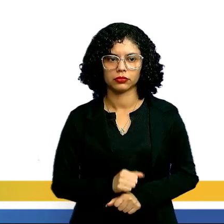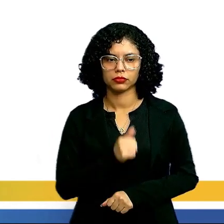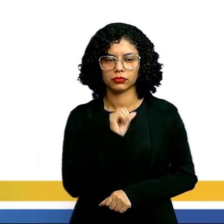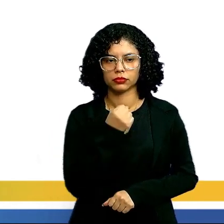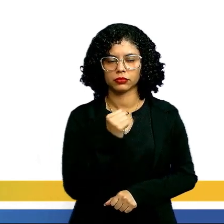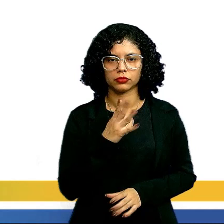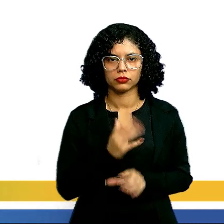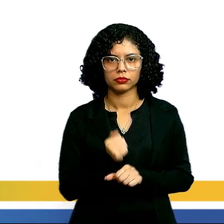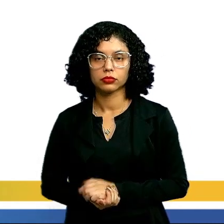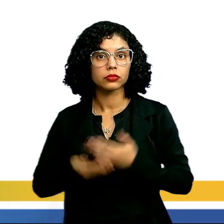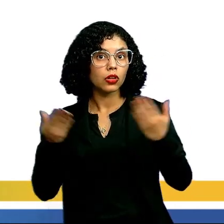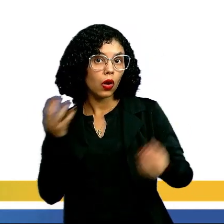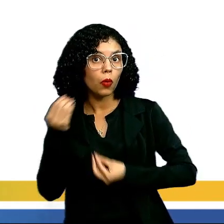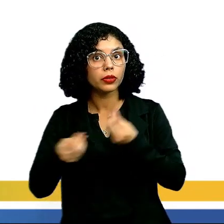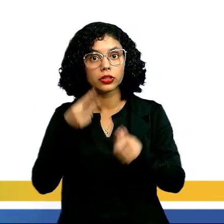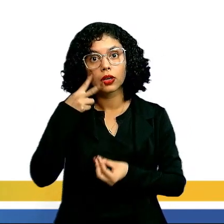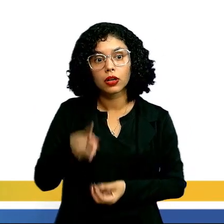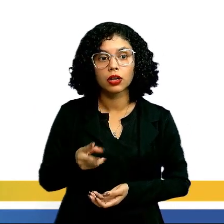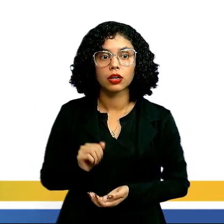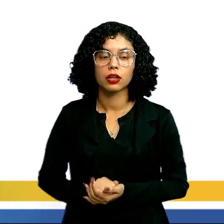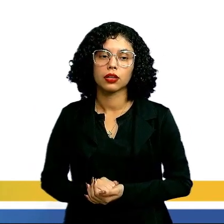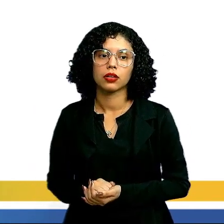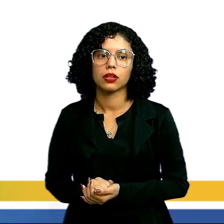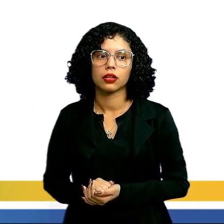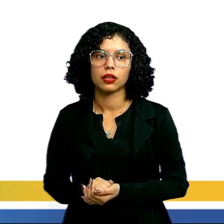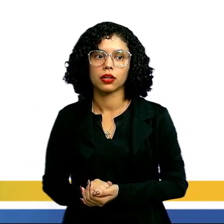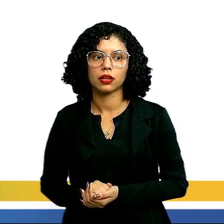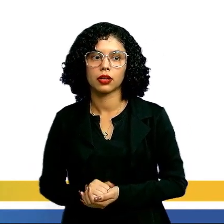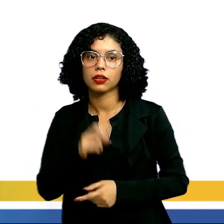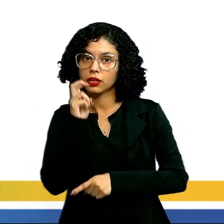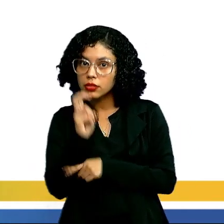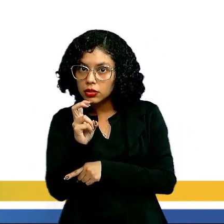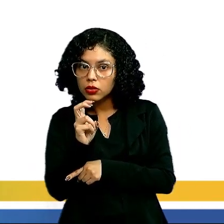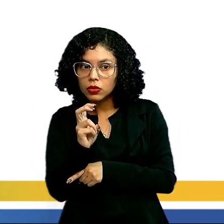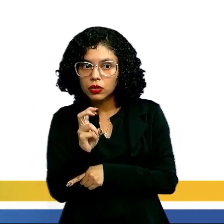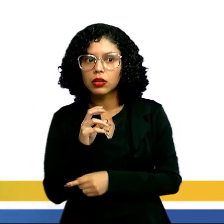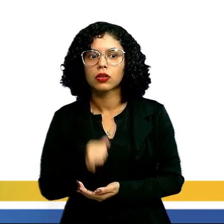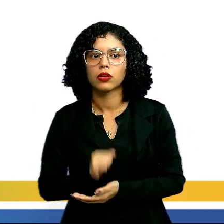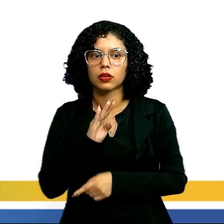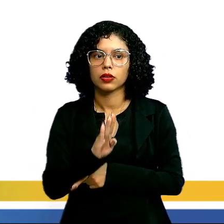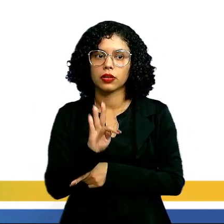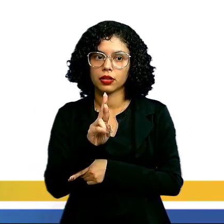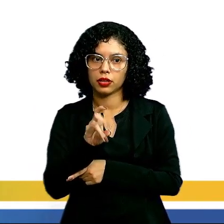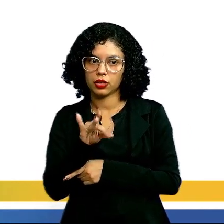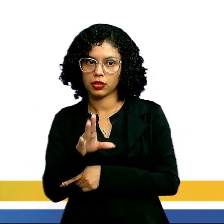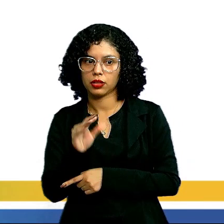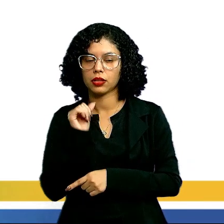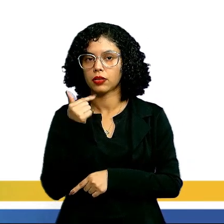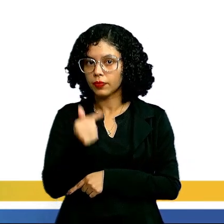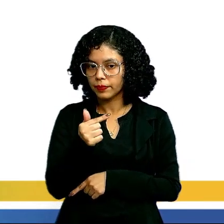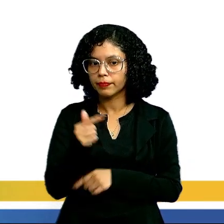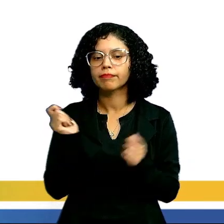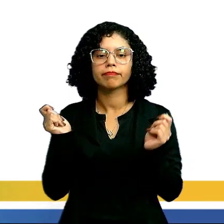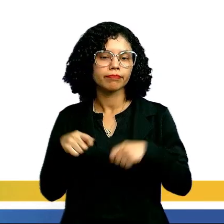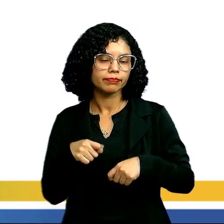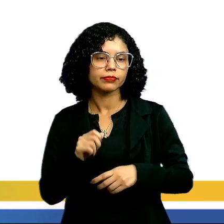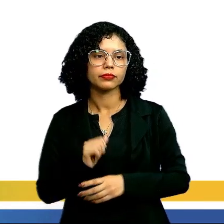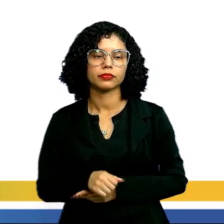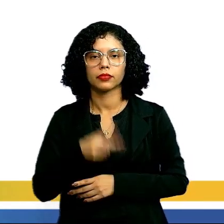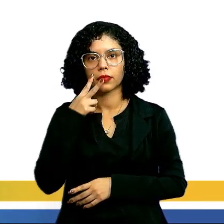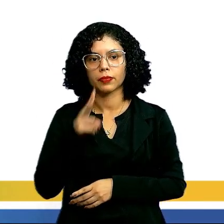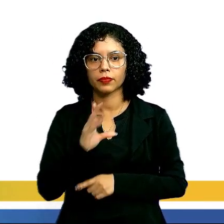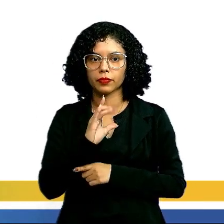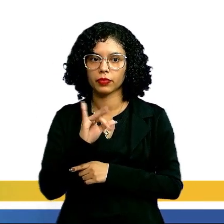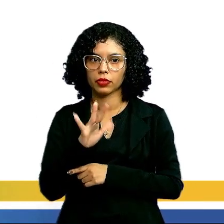mais 9. A gente viu, o Arthur tem 5 possibilidades, tá? Bernardo tem 7 possibilidades e vamos